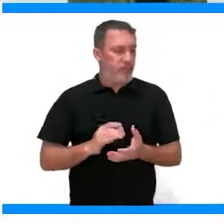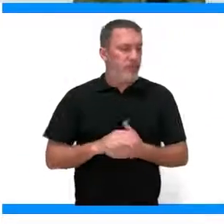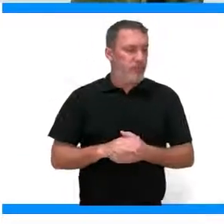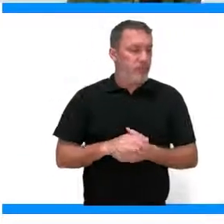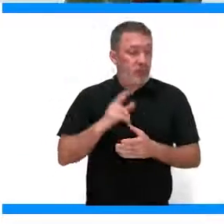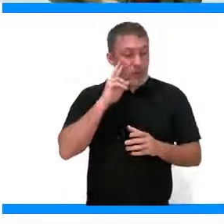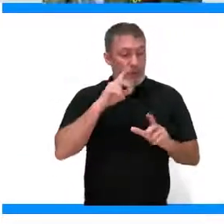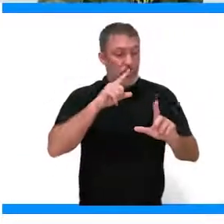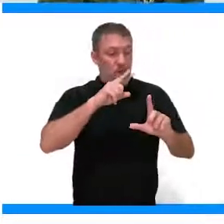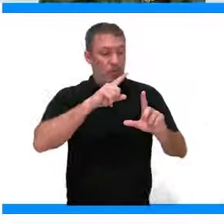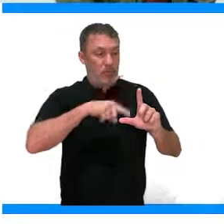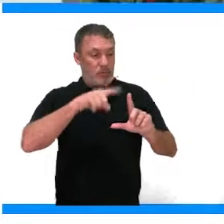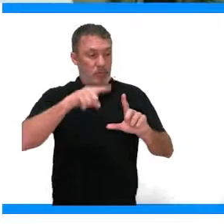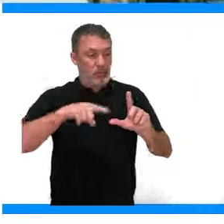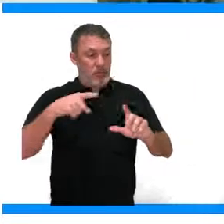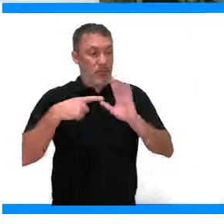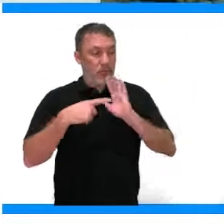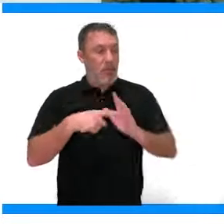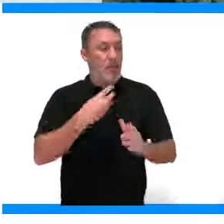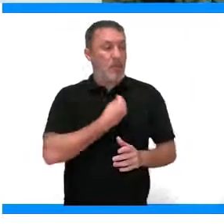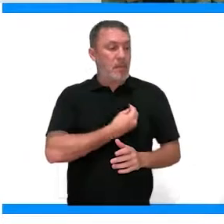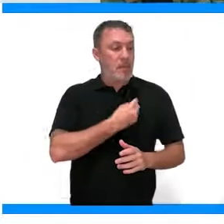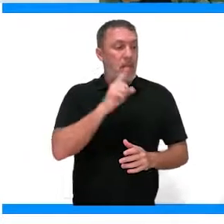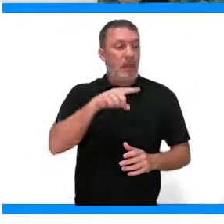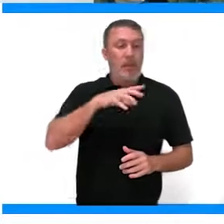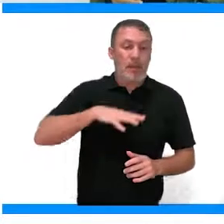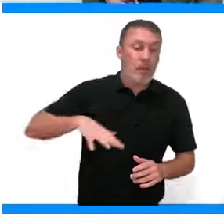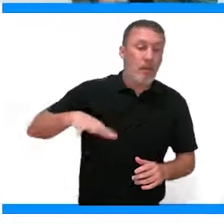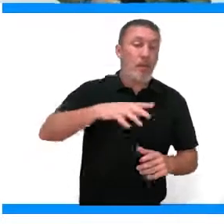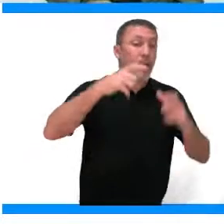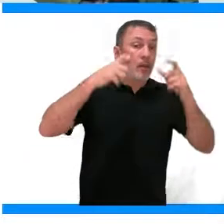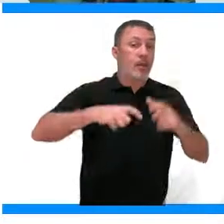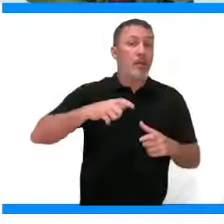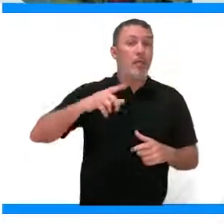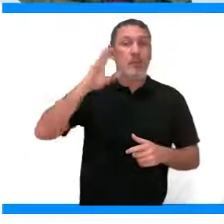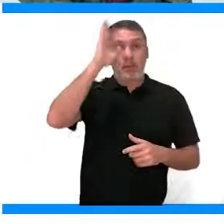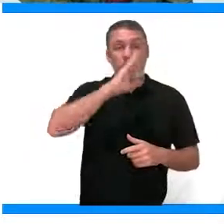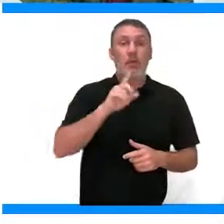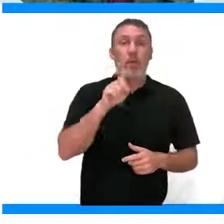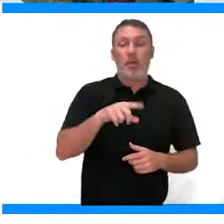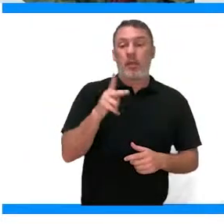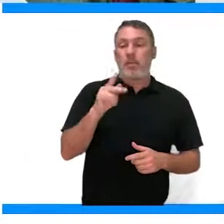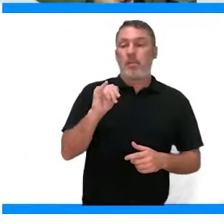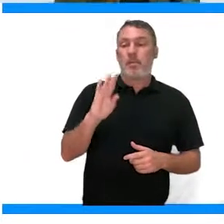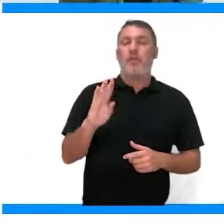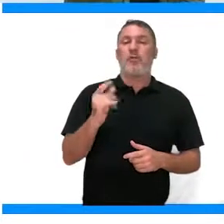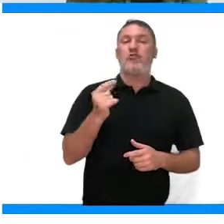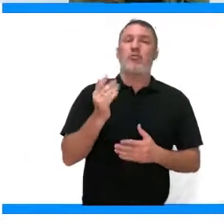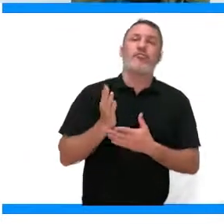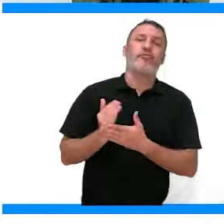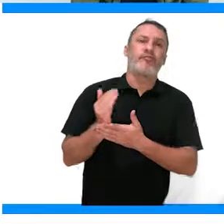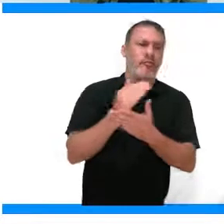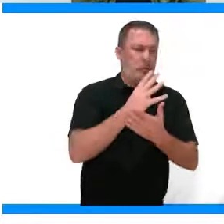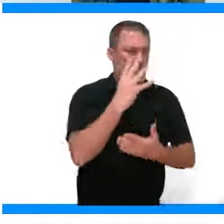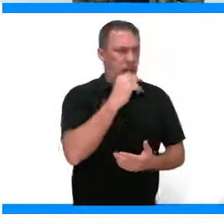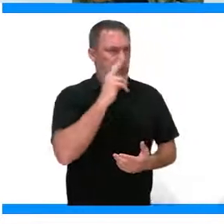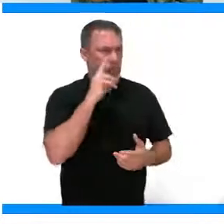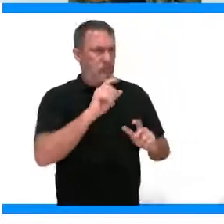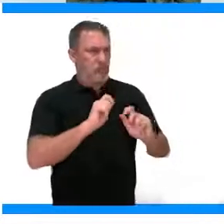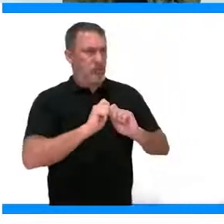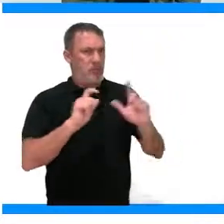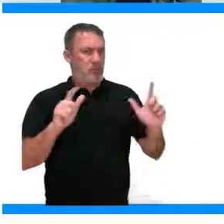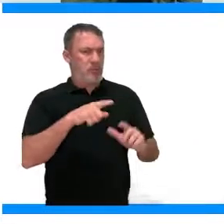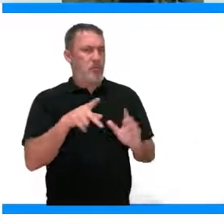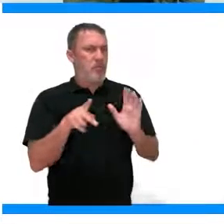O gráfico seguinte mostra a participação percentual do agronegócio no PIB brasileiro. Tá aí o gráfico bonitão aí,